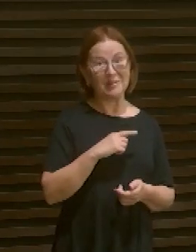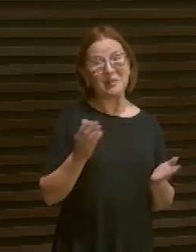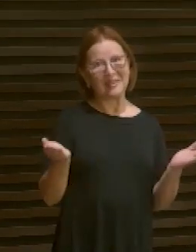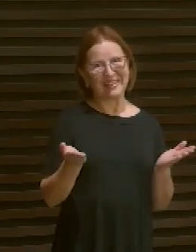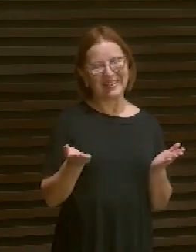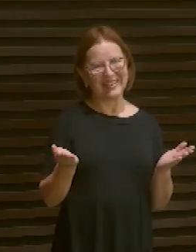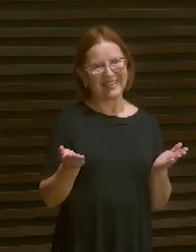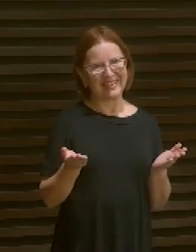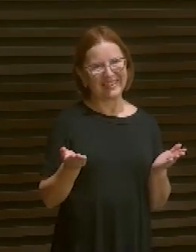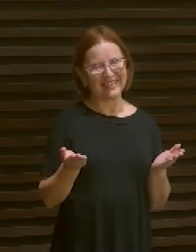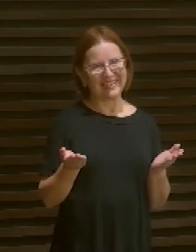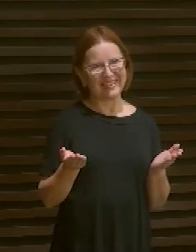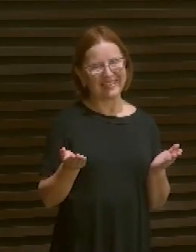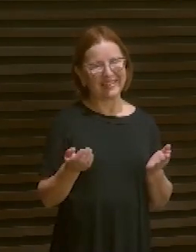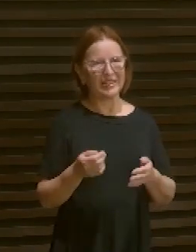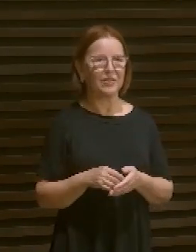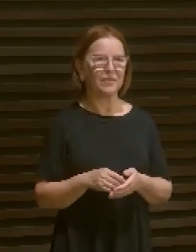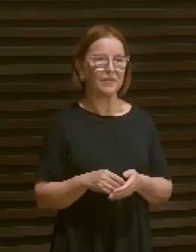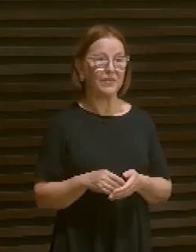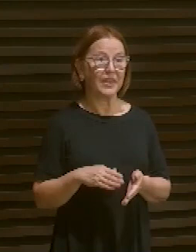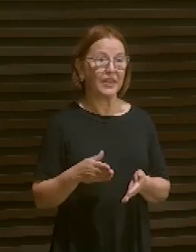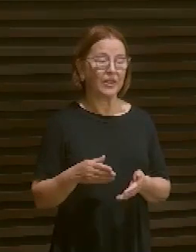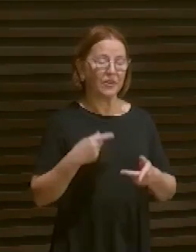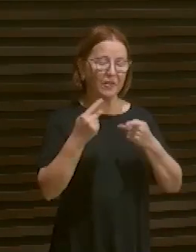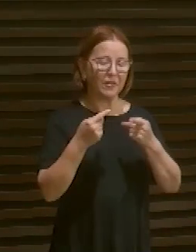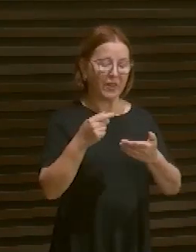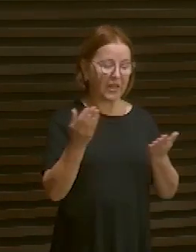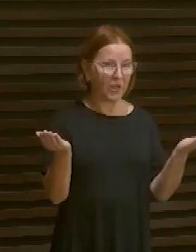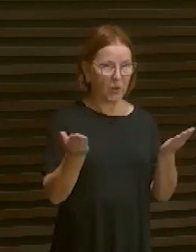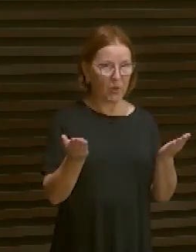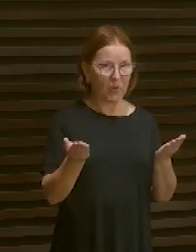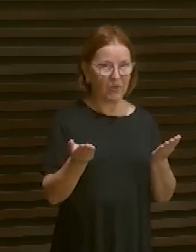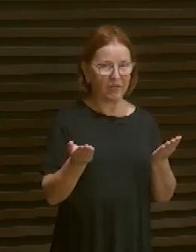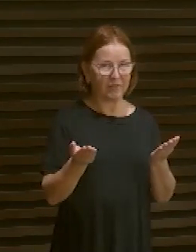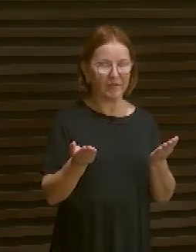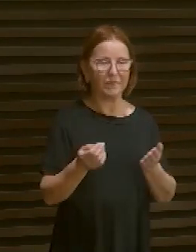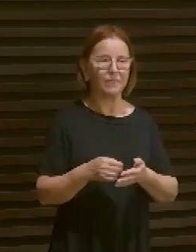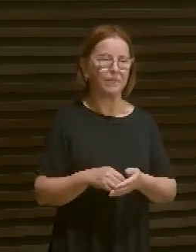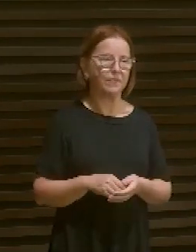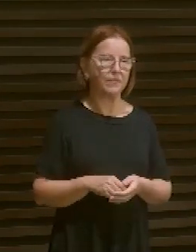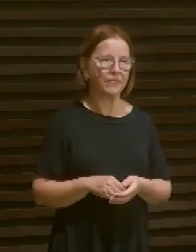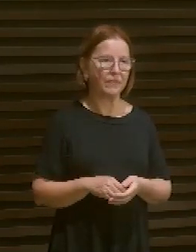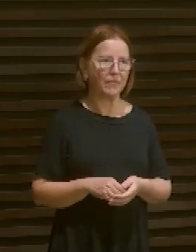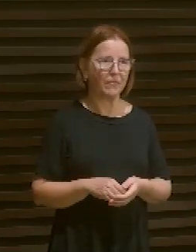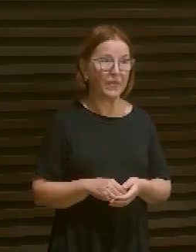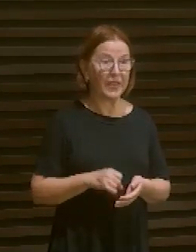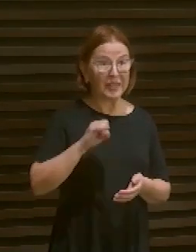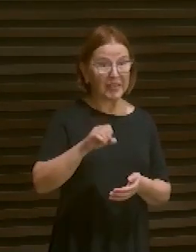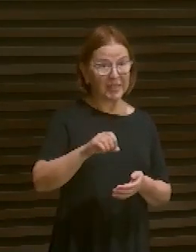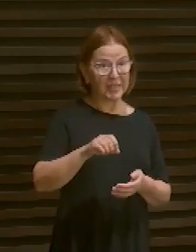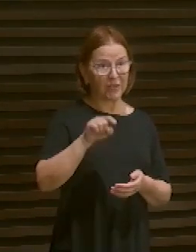hoje. Então ele está dizendo hoje, em uma ação imperativa, se